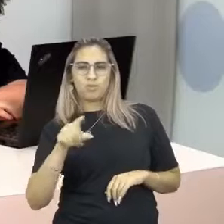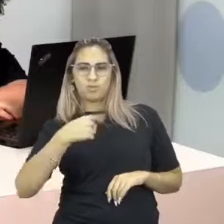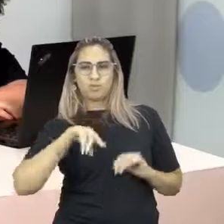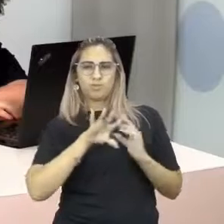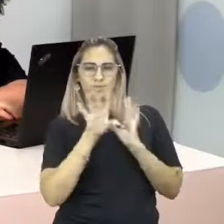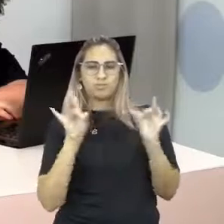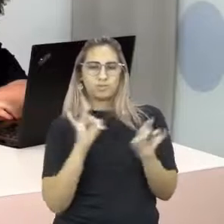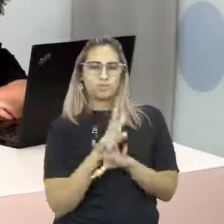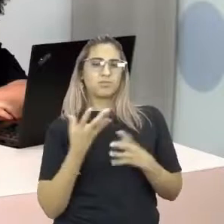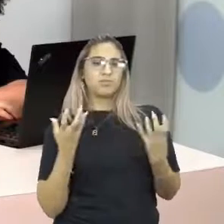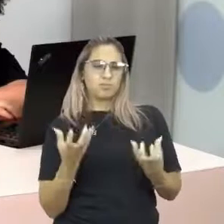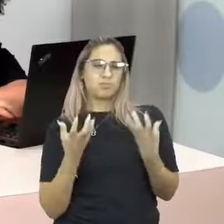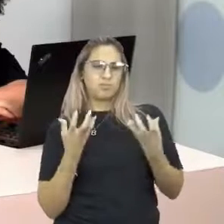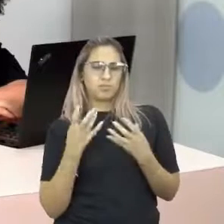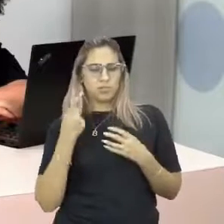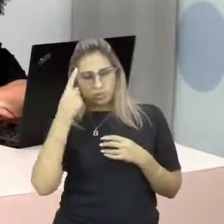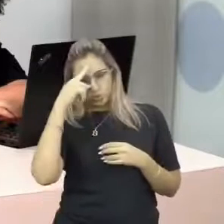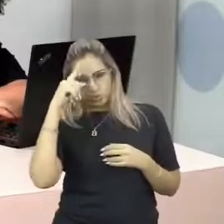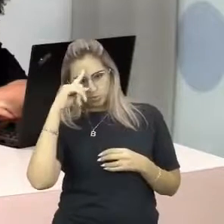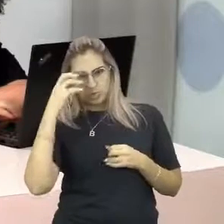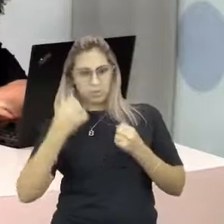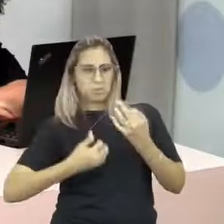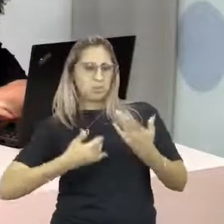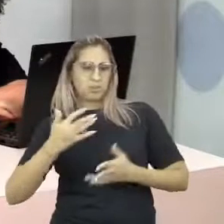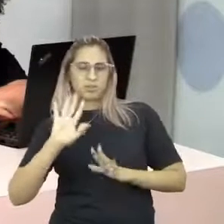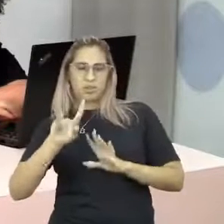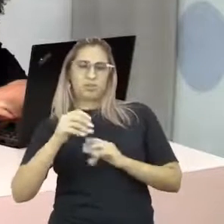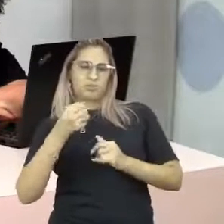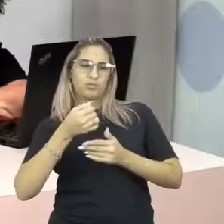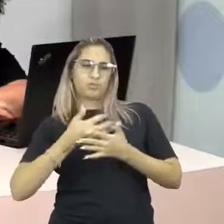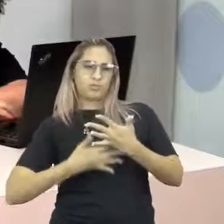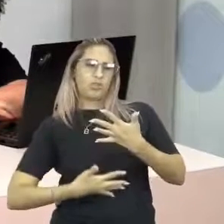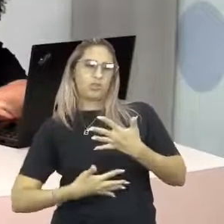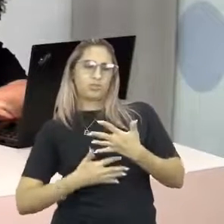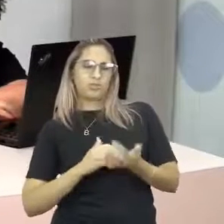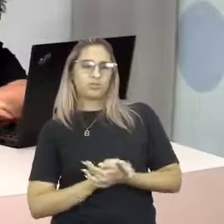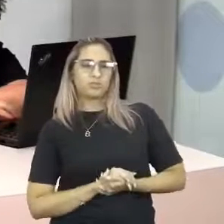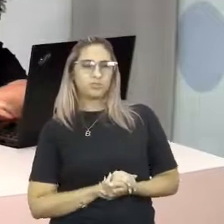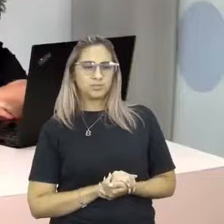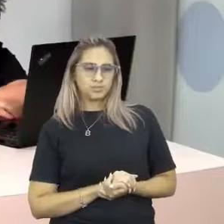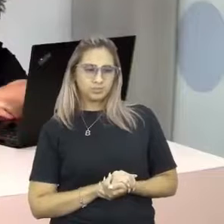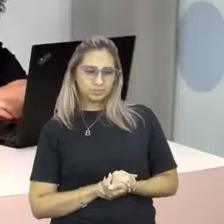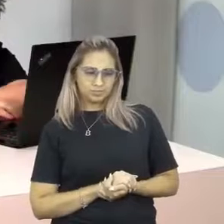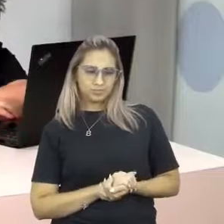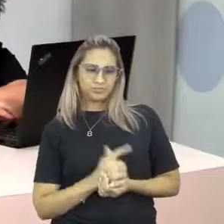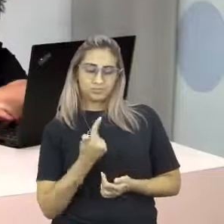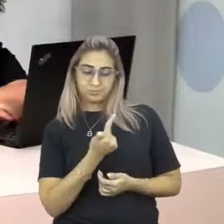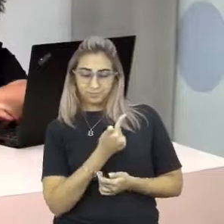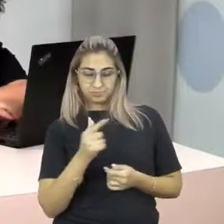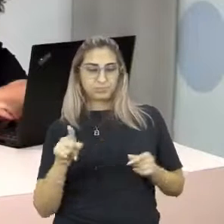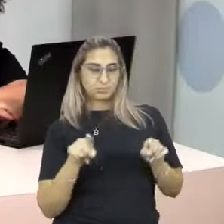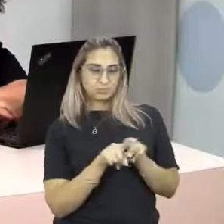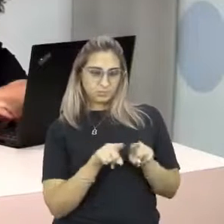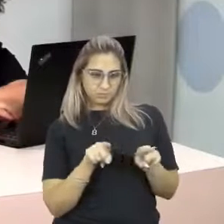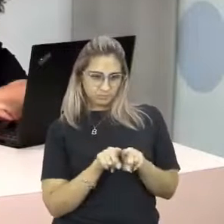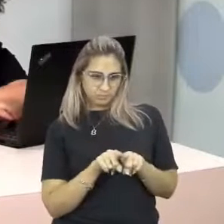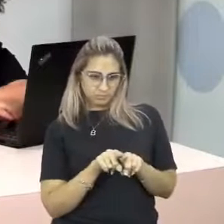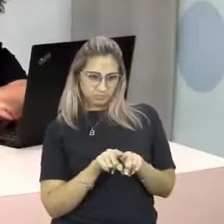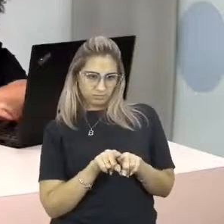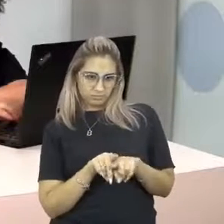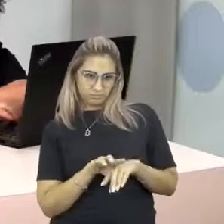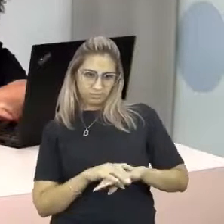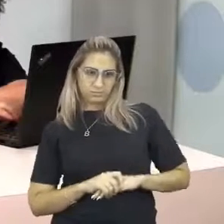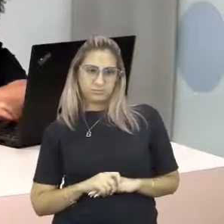que a gente já sanda bastante dúvida que já chegou aqui no chat. Né? Uma outra coisa que chegou aqui, deixa eu